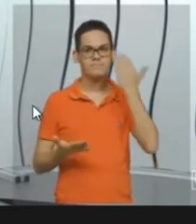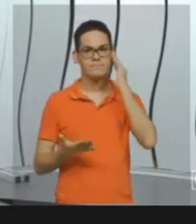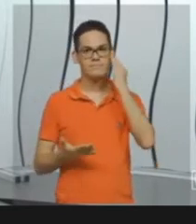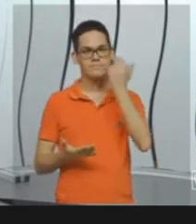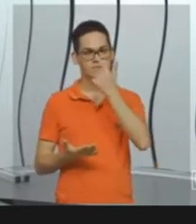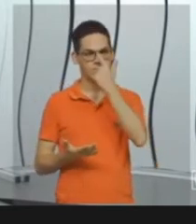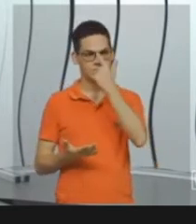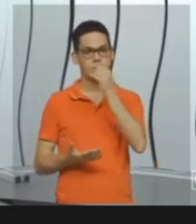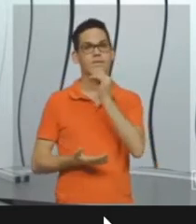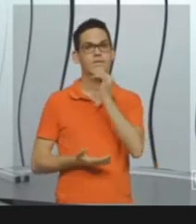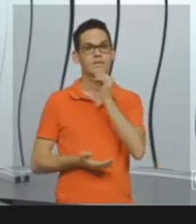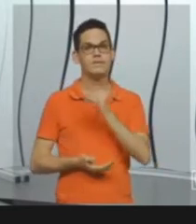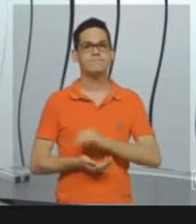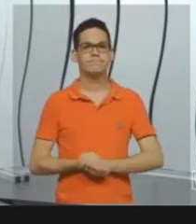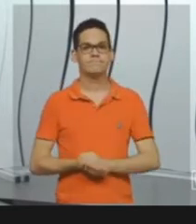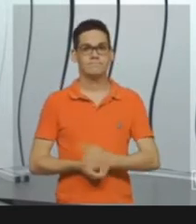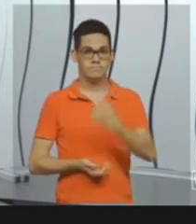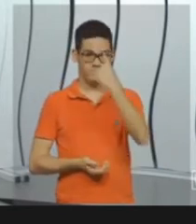Vamos supor